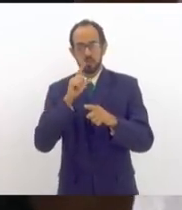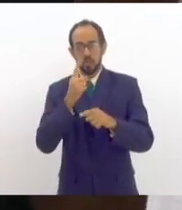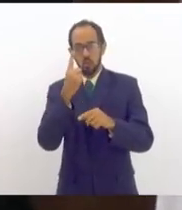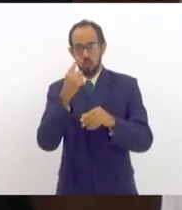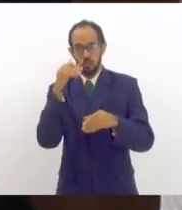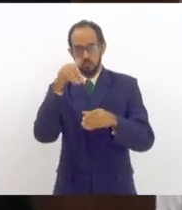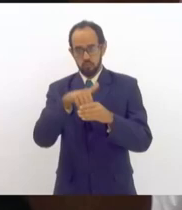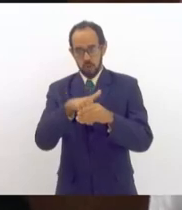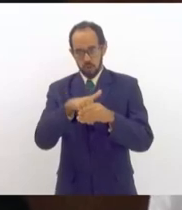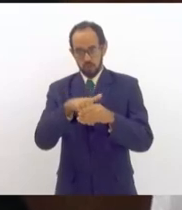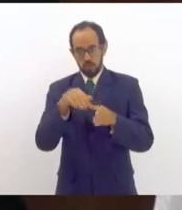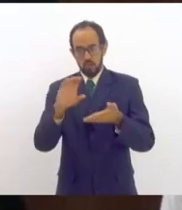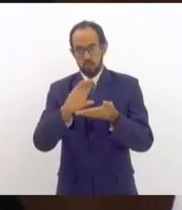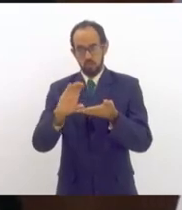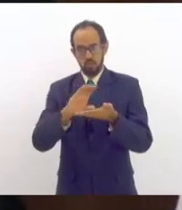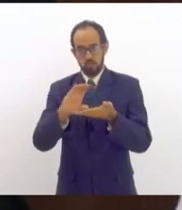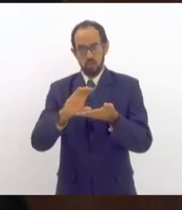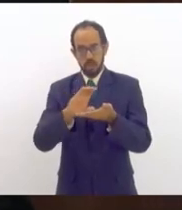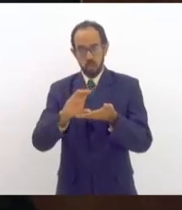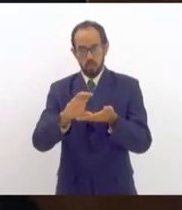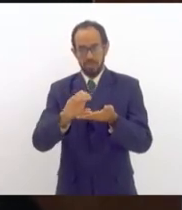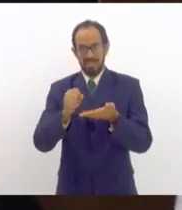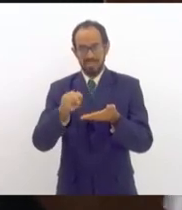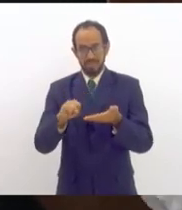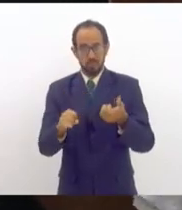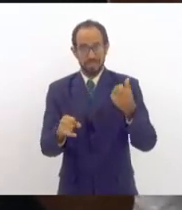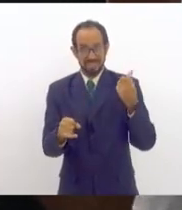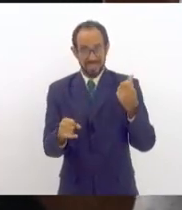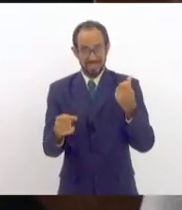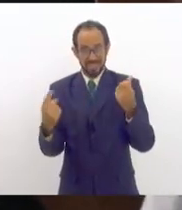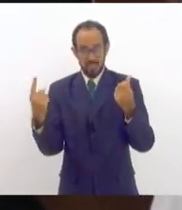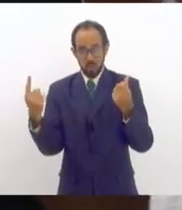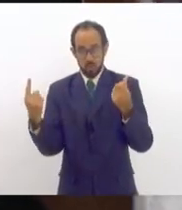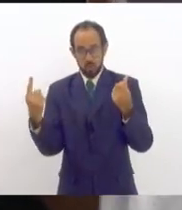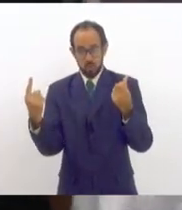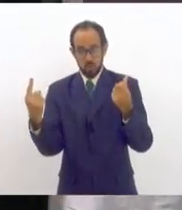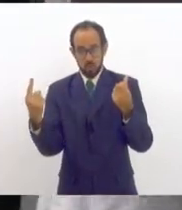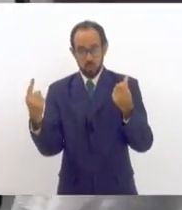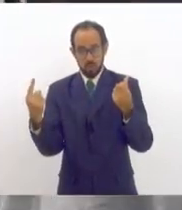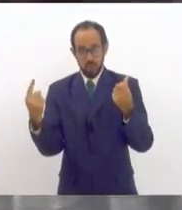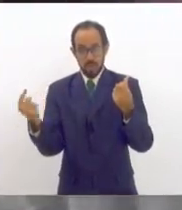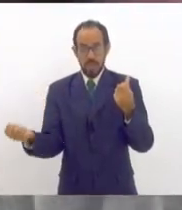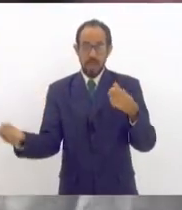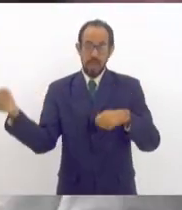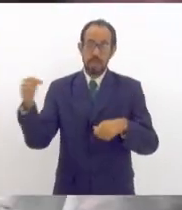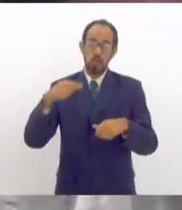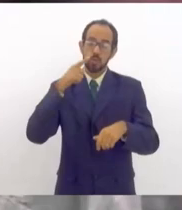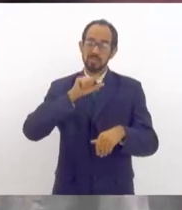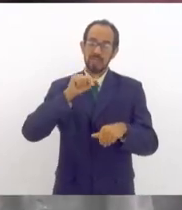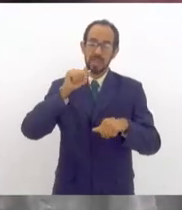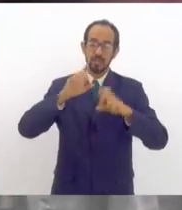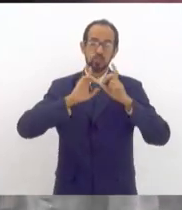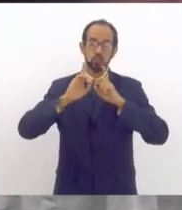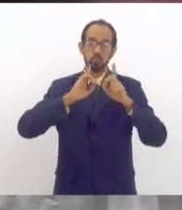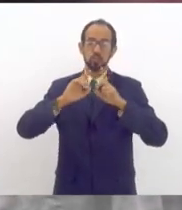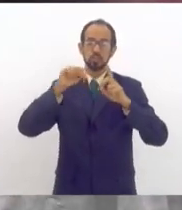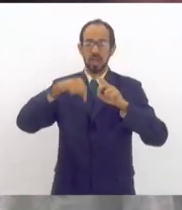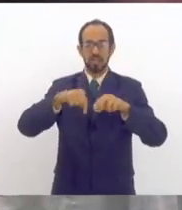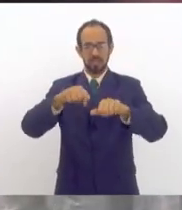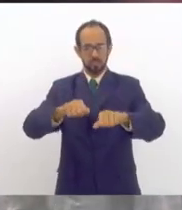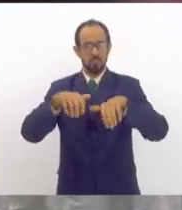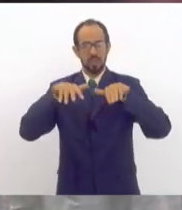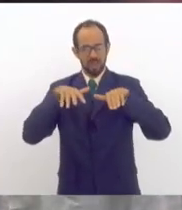pela constitucionalidade se for 6 a 1 venha plenário e ele tem oportunidade de discutir